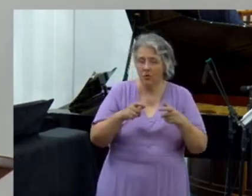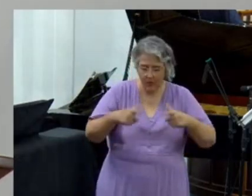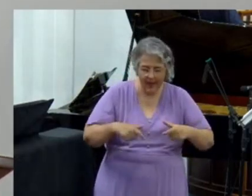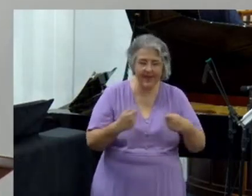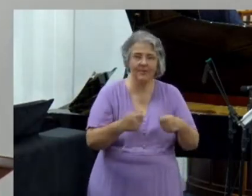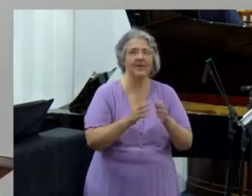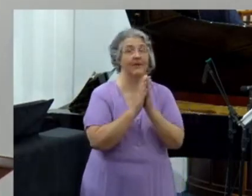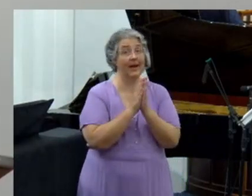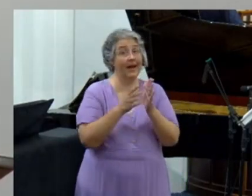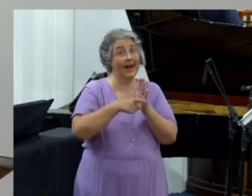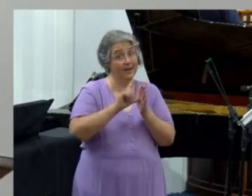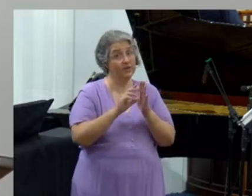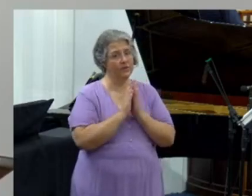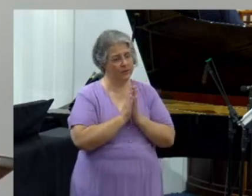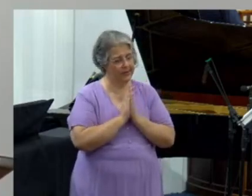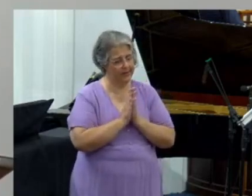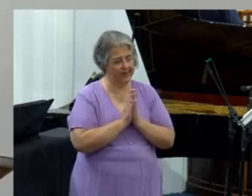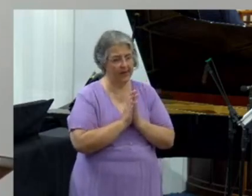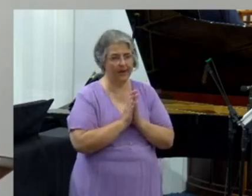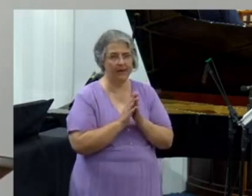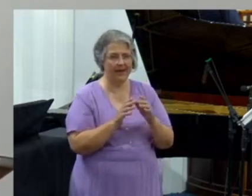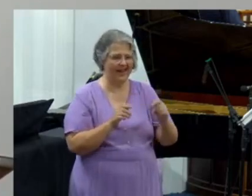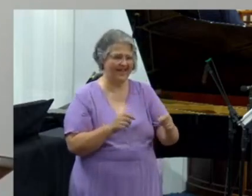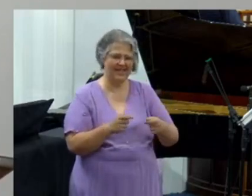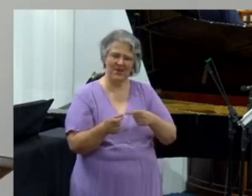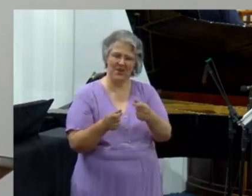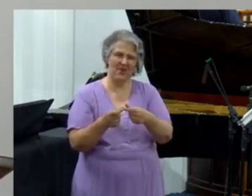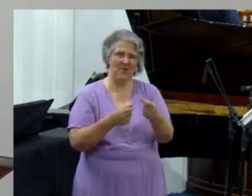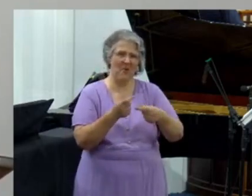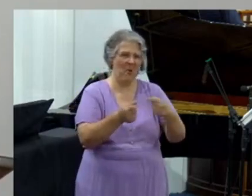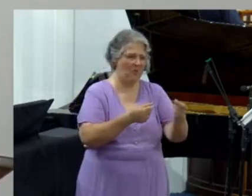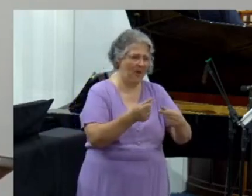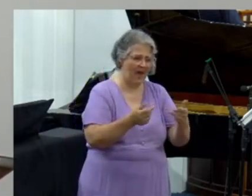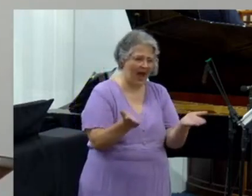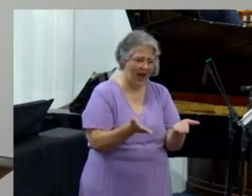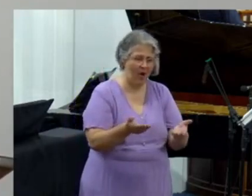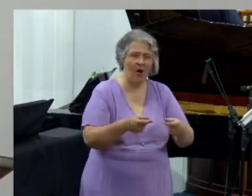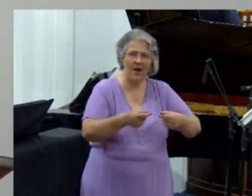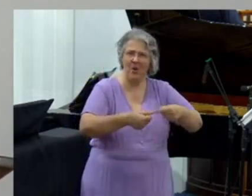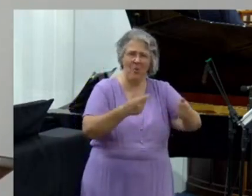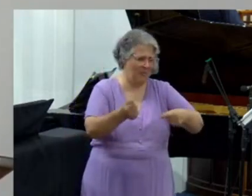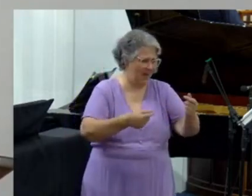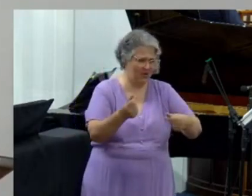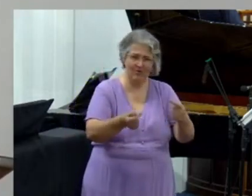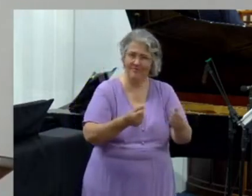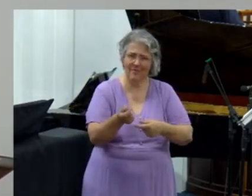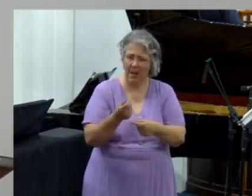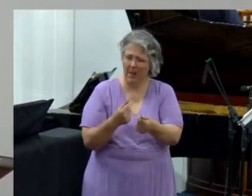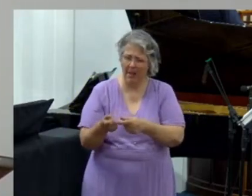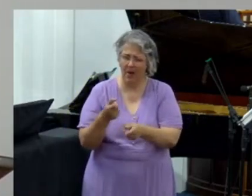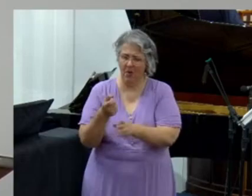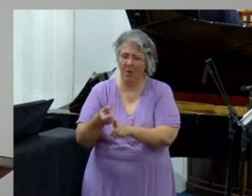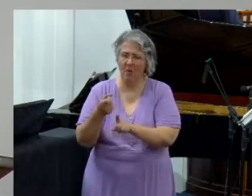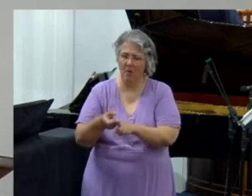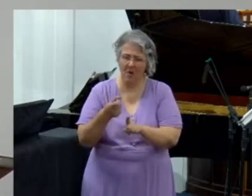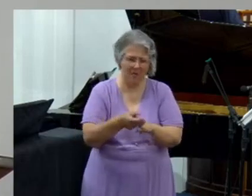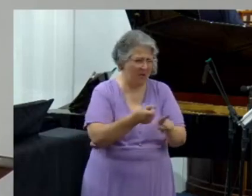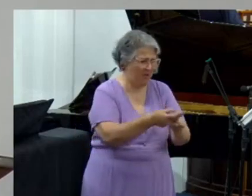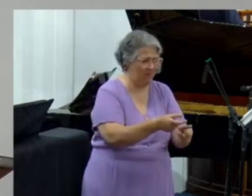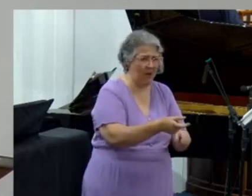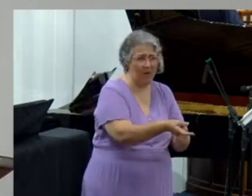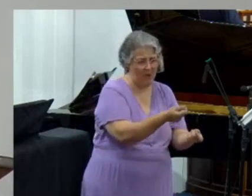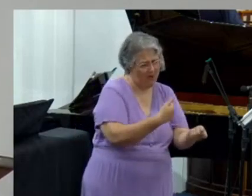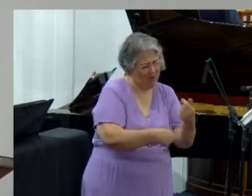estaria purificando o templo e então fazendo com que o templo voltasse ao seu papel original, ou pelo menos o pátio do